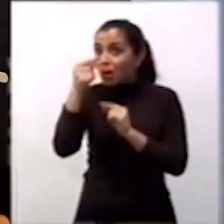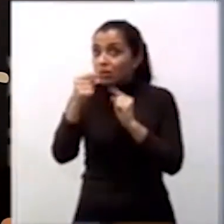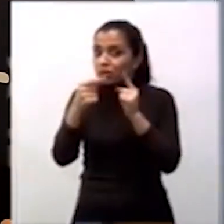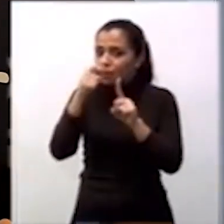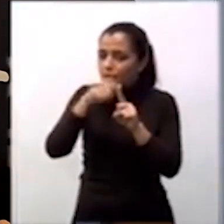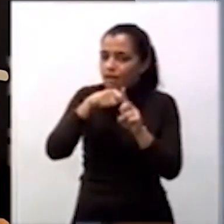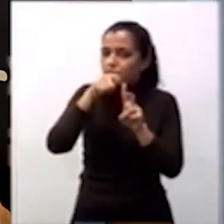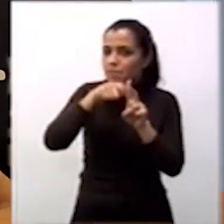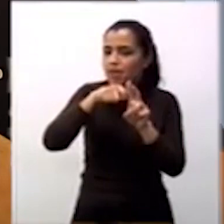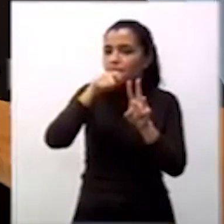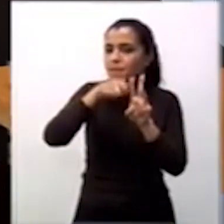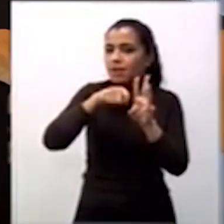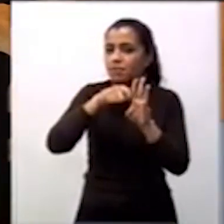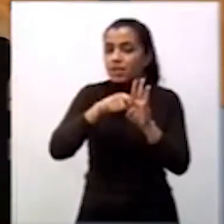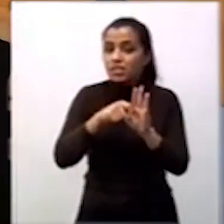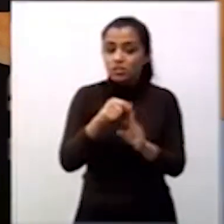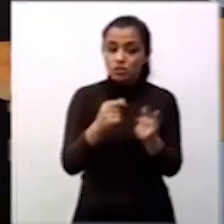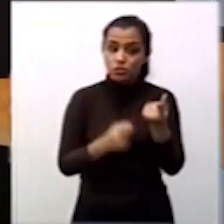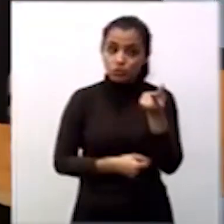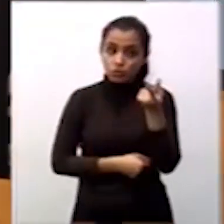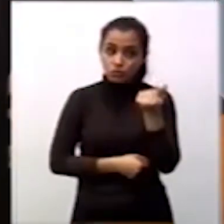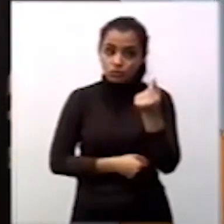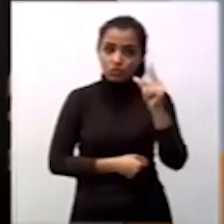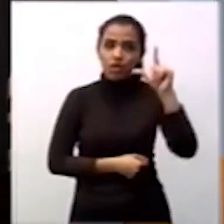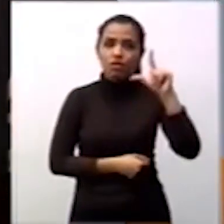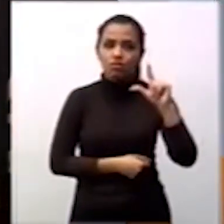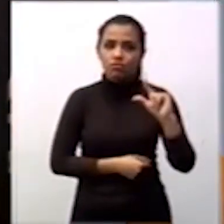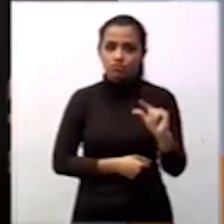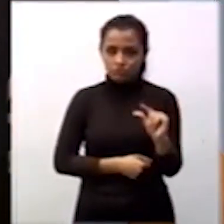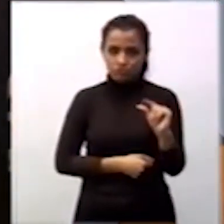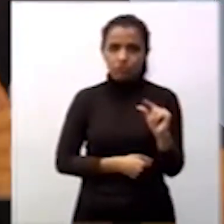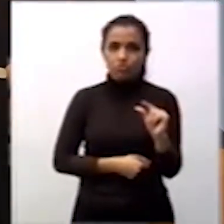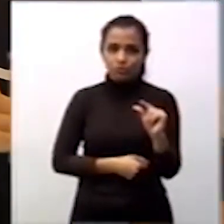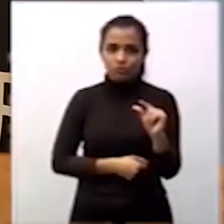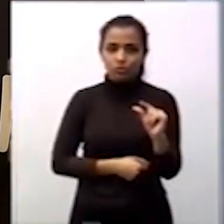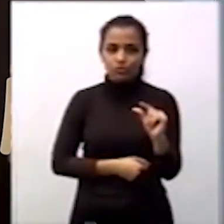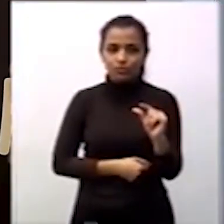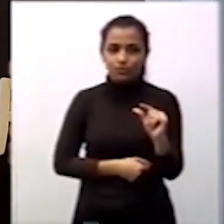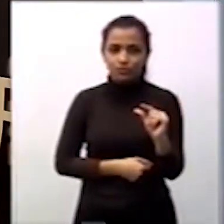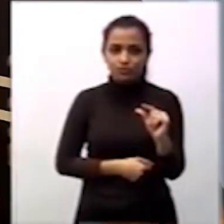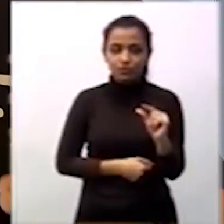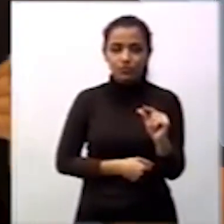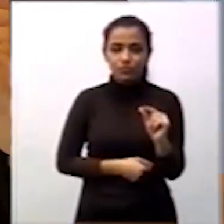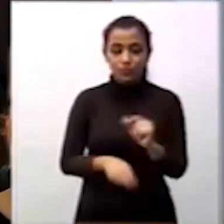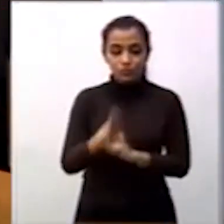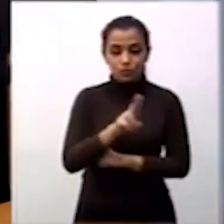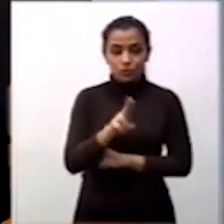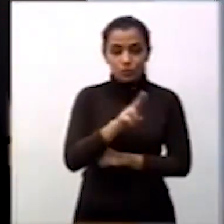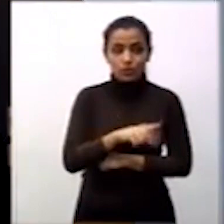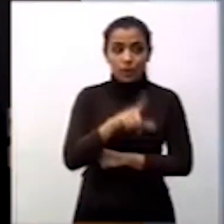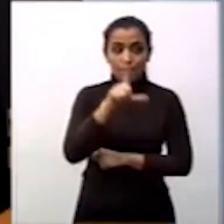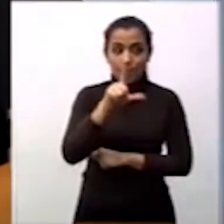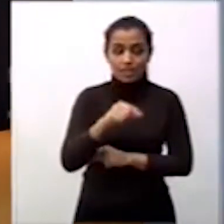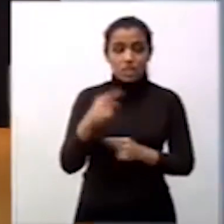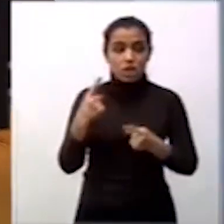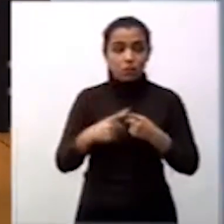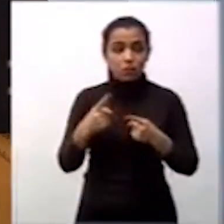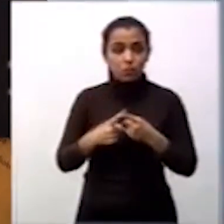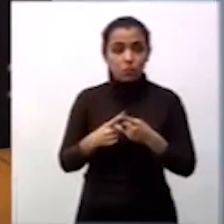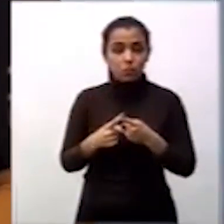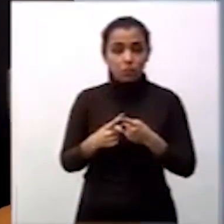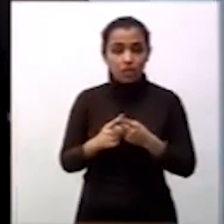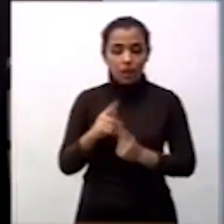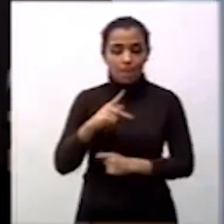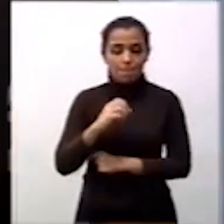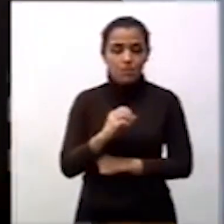no consumo. O impacto sempre de redução de consumo. Consome menos porque tem menos potência,